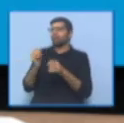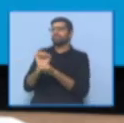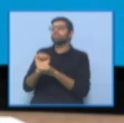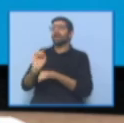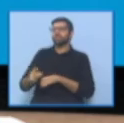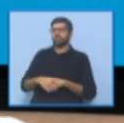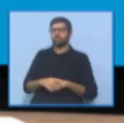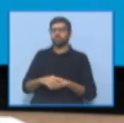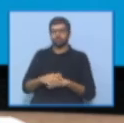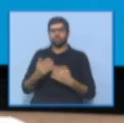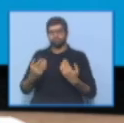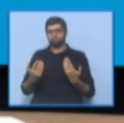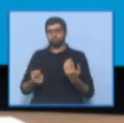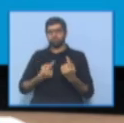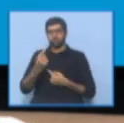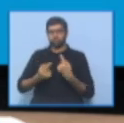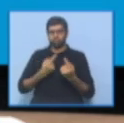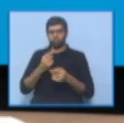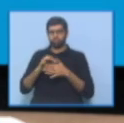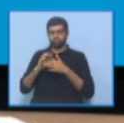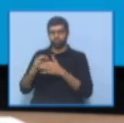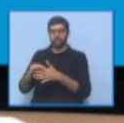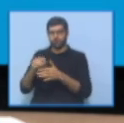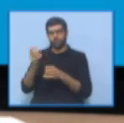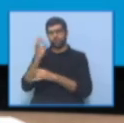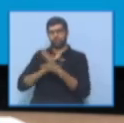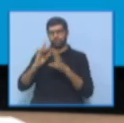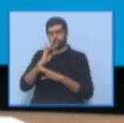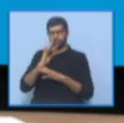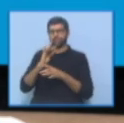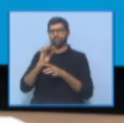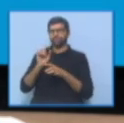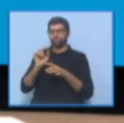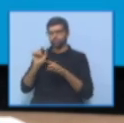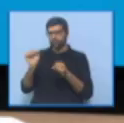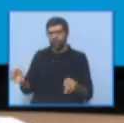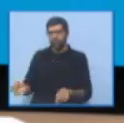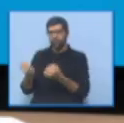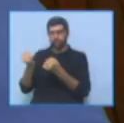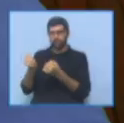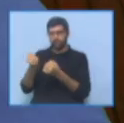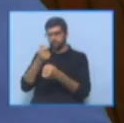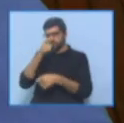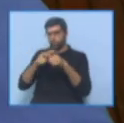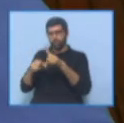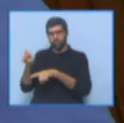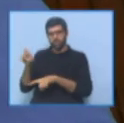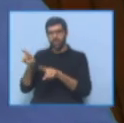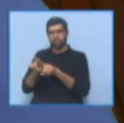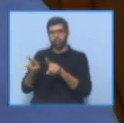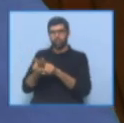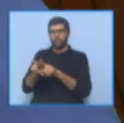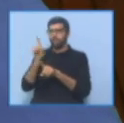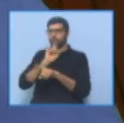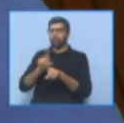para alguns dirigentes europeus, o acudir os refugiados significaria, ou